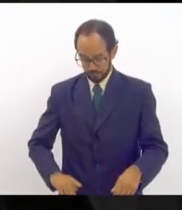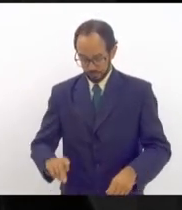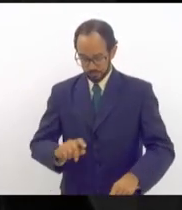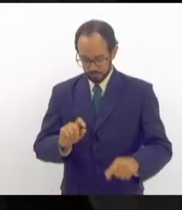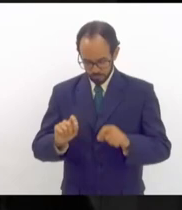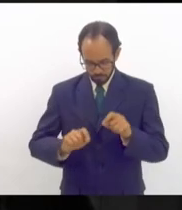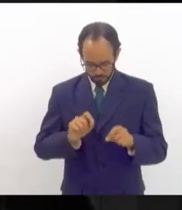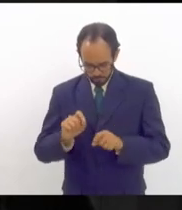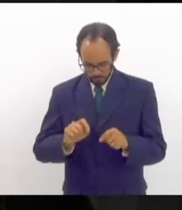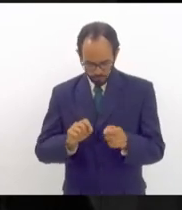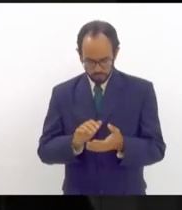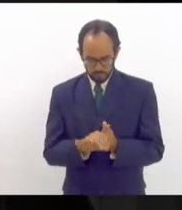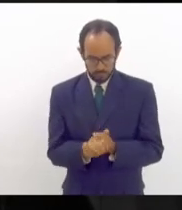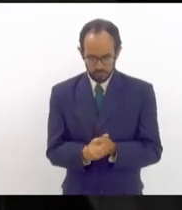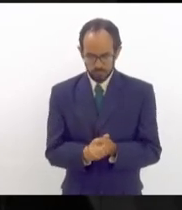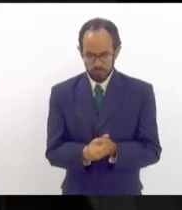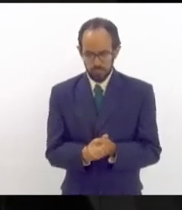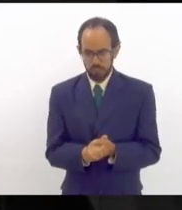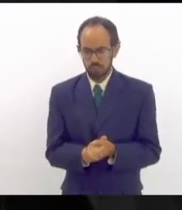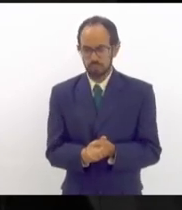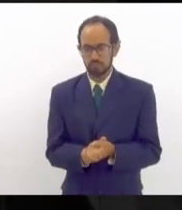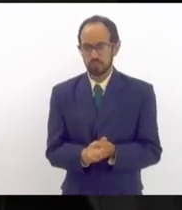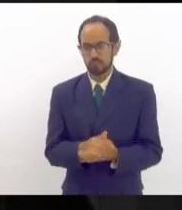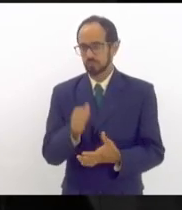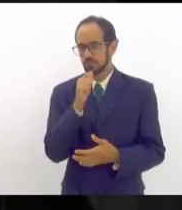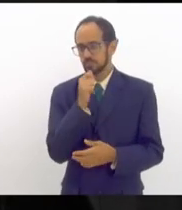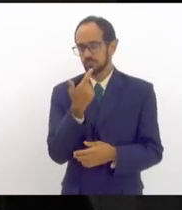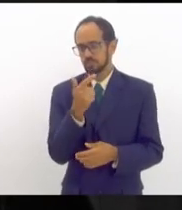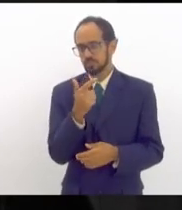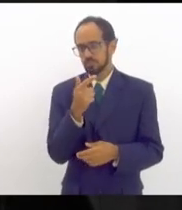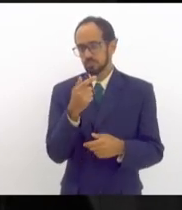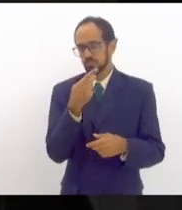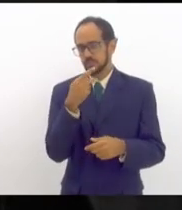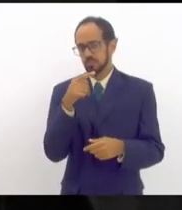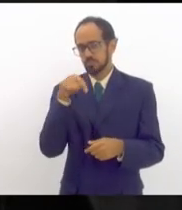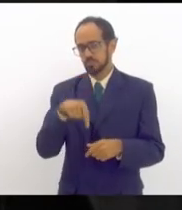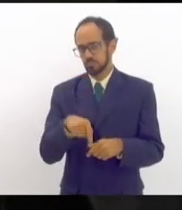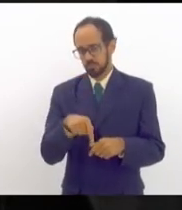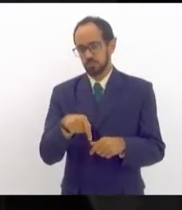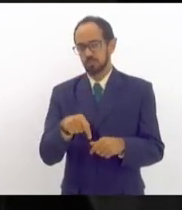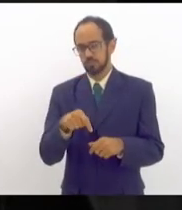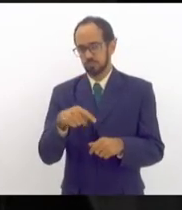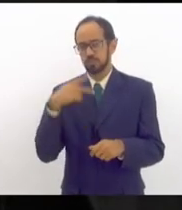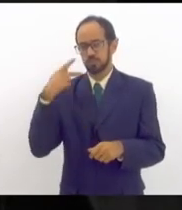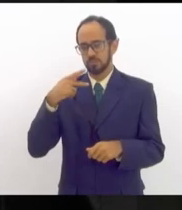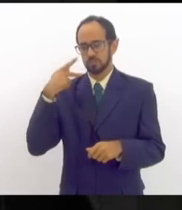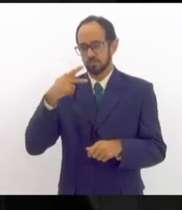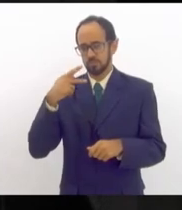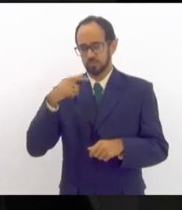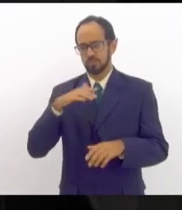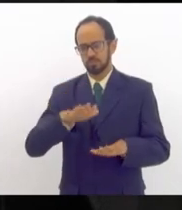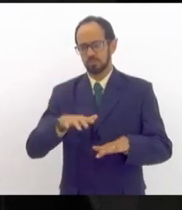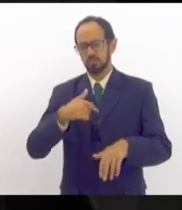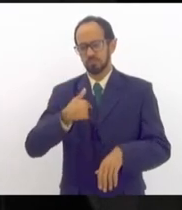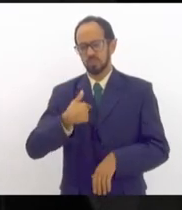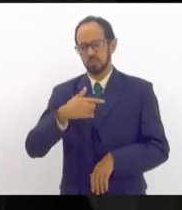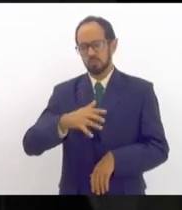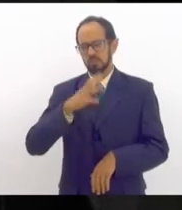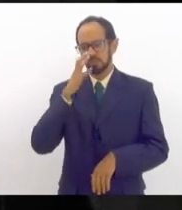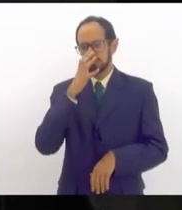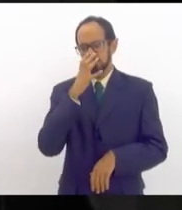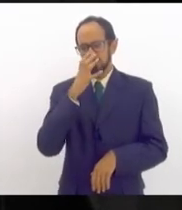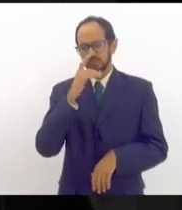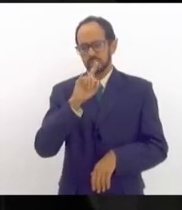que ainda não foi falado nesse Parlamento e eu admiro muito isso não já ter